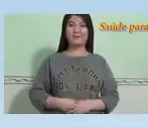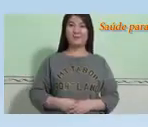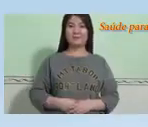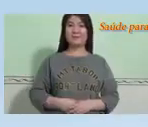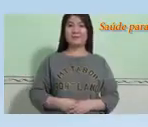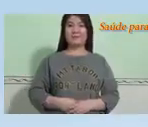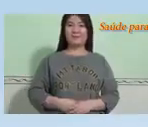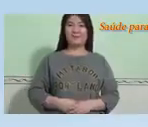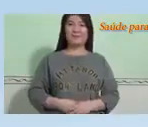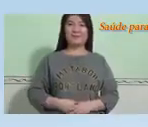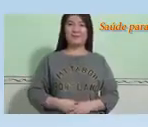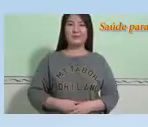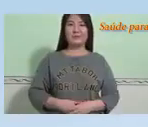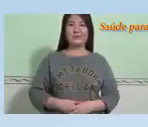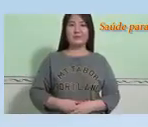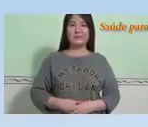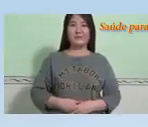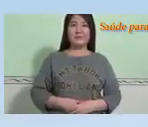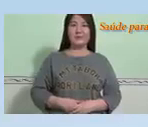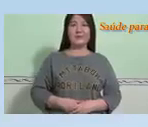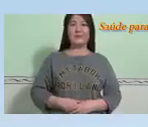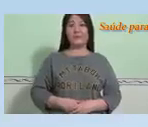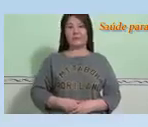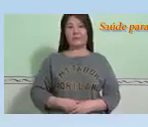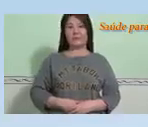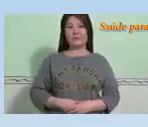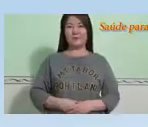ombros através de exercícios de alongamento.